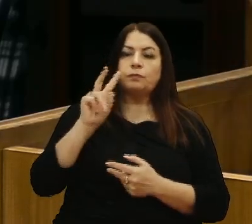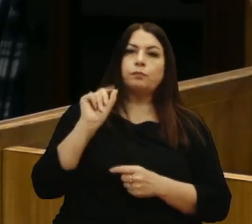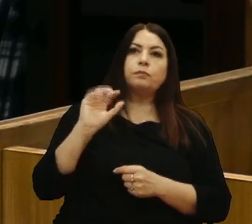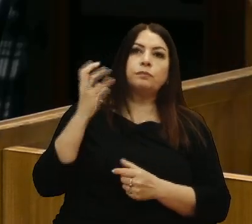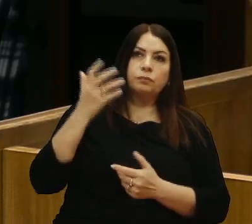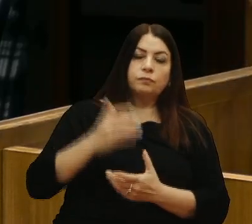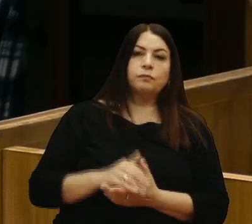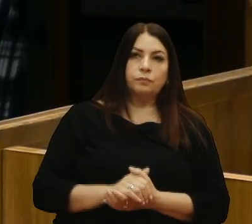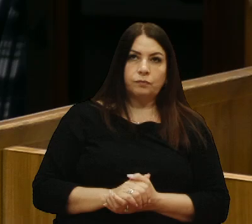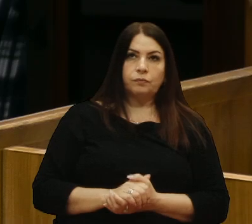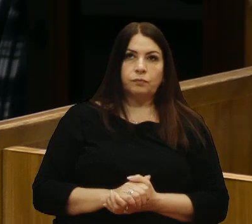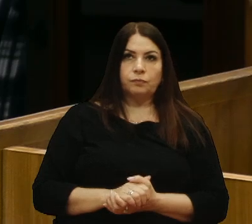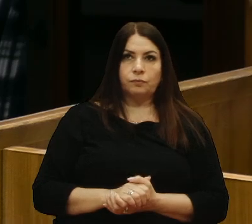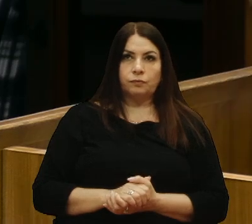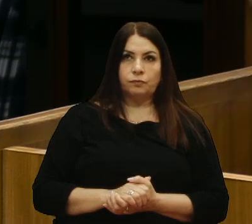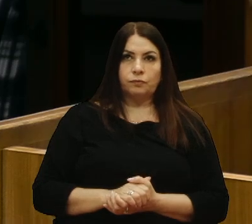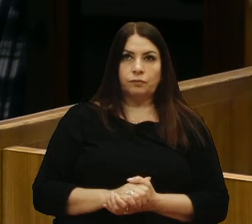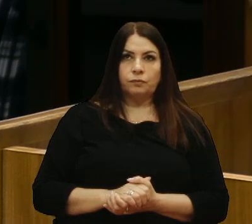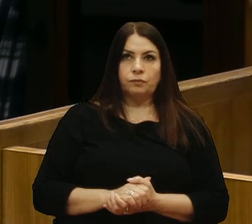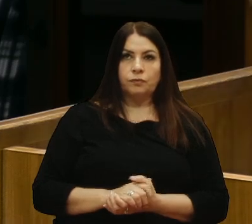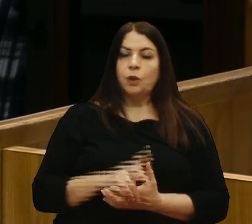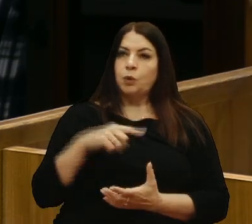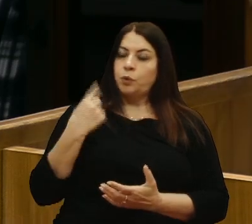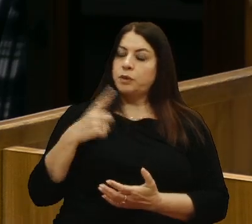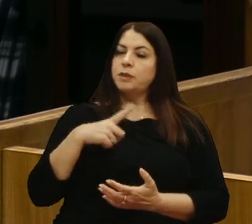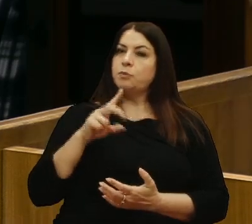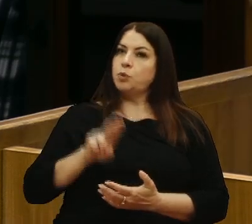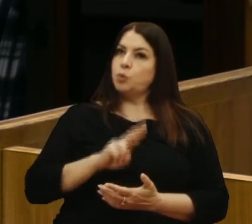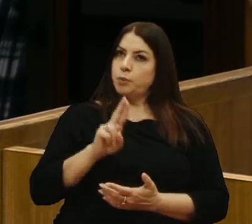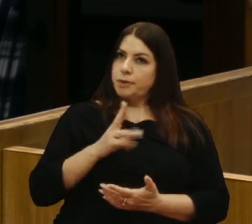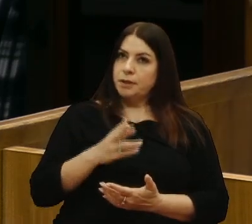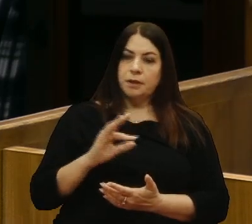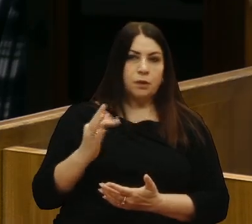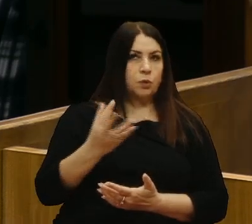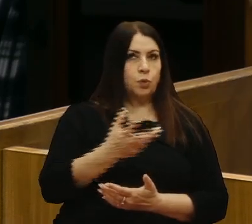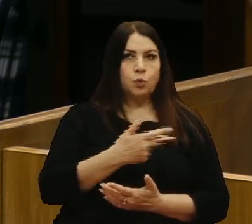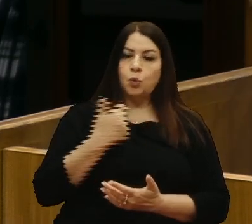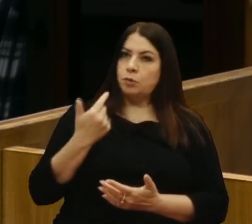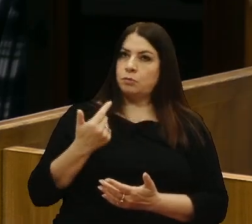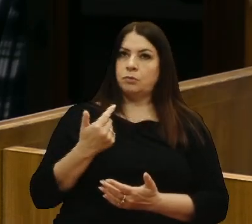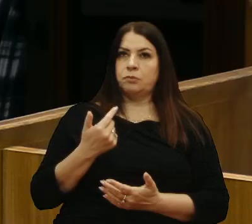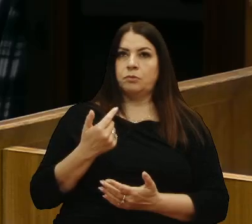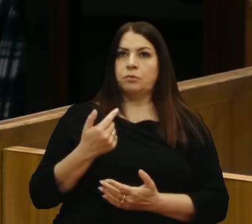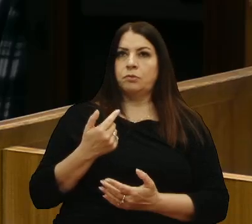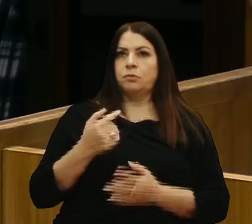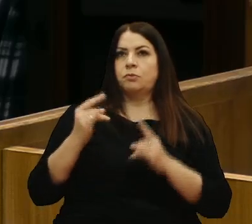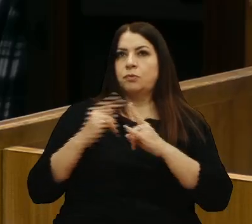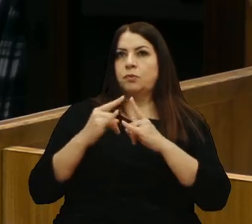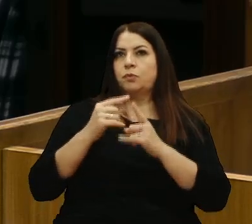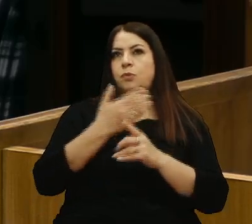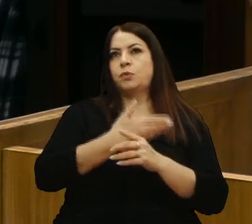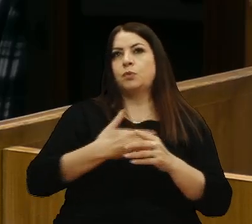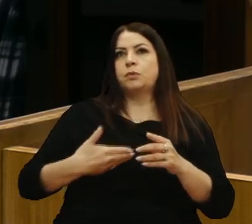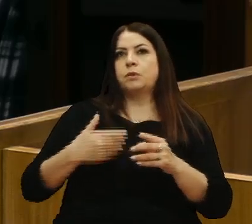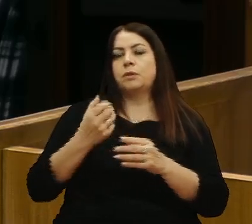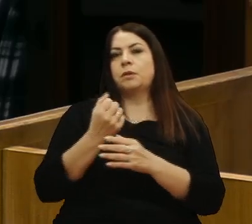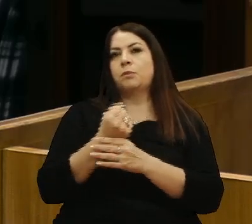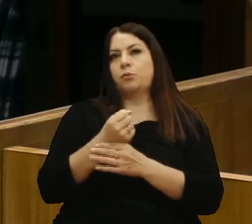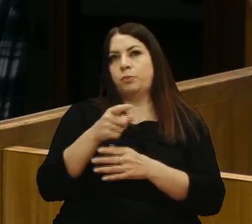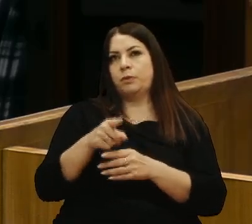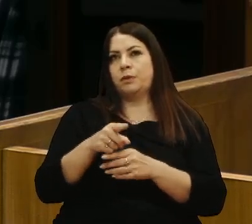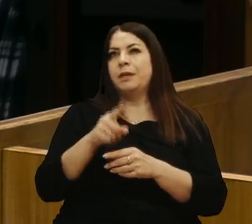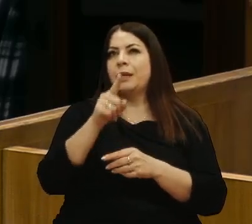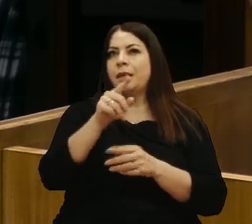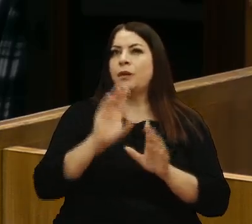situação. Nós temos que utilizar todos os nossos órgãos de segurança pública. Lá